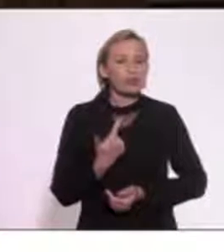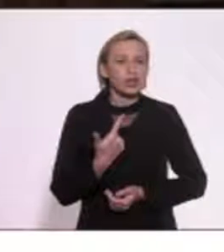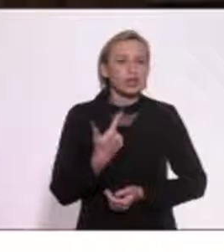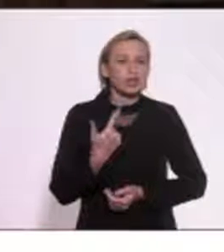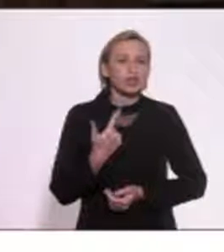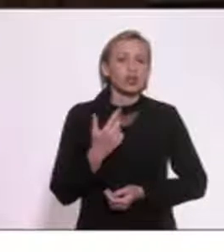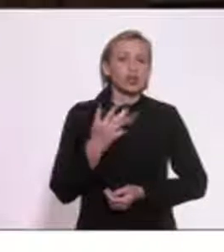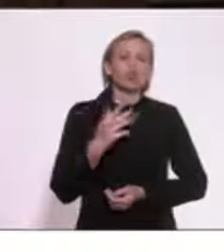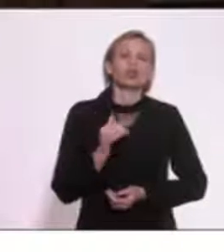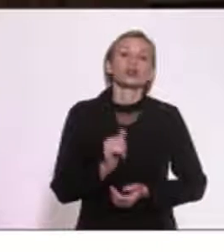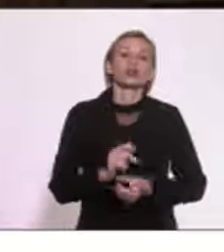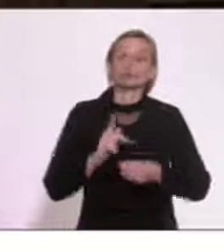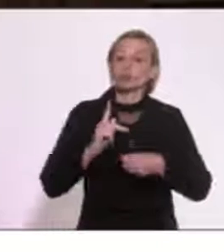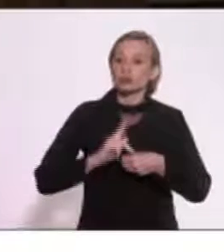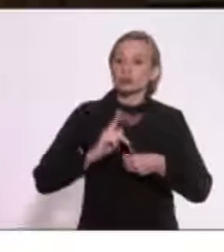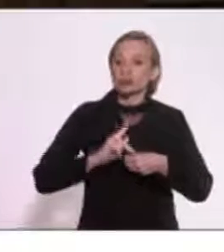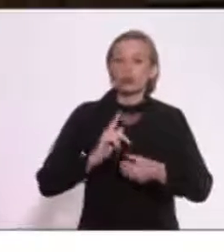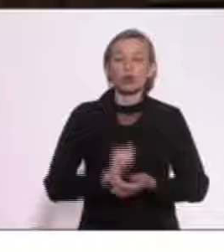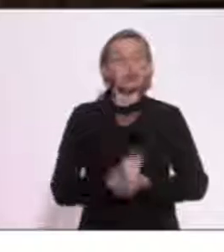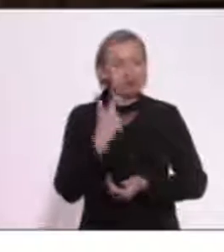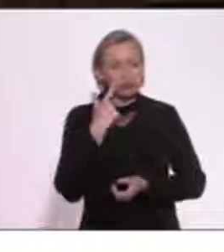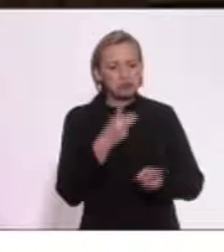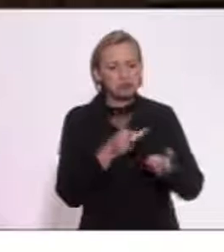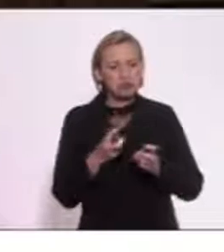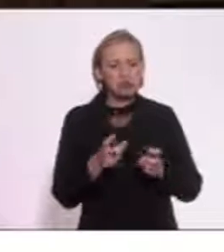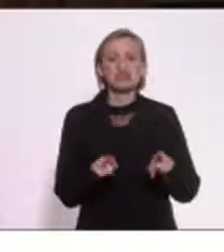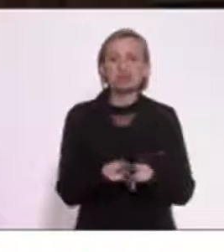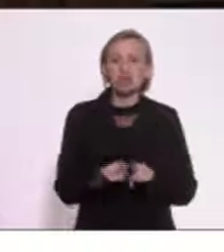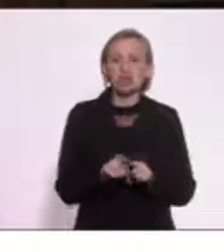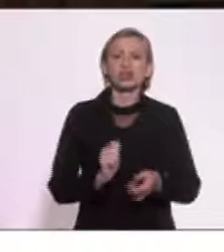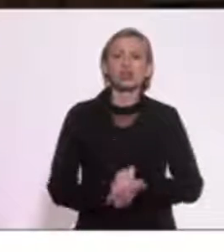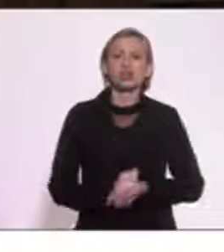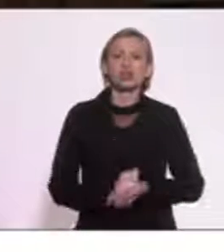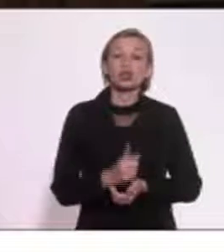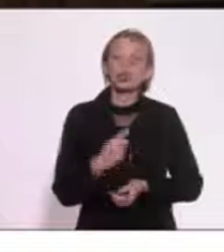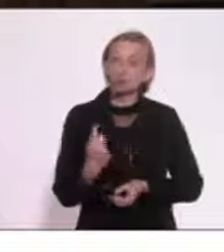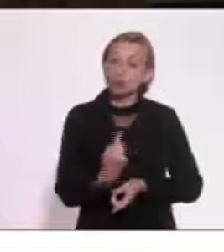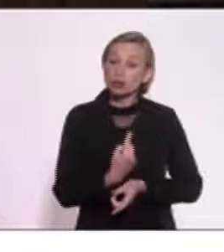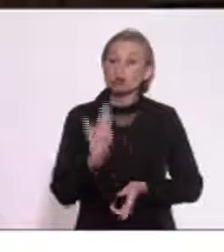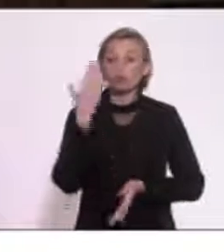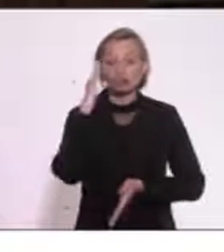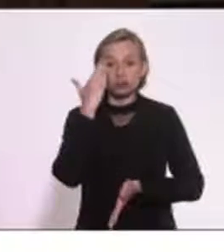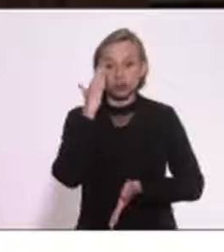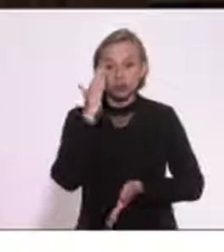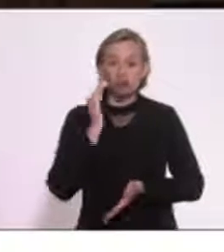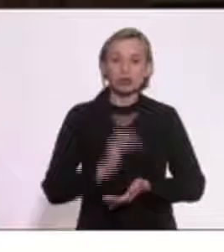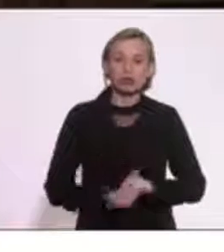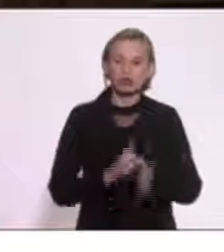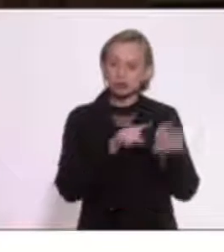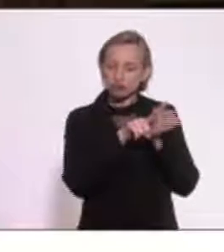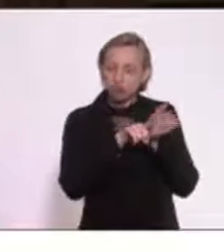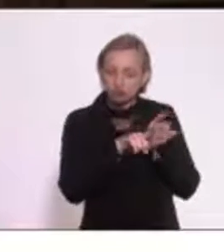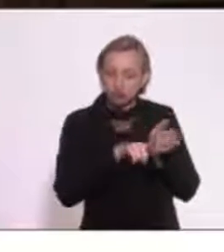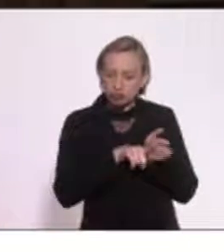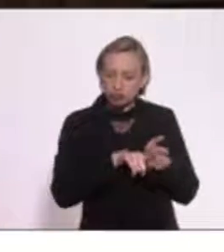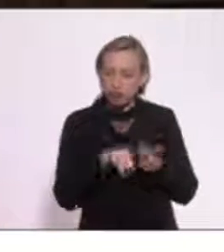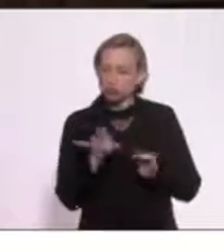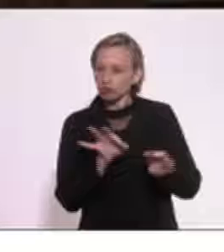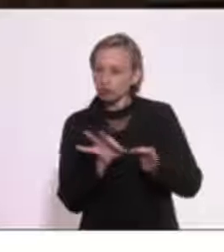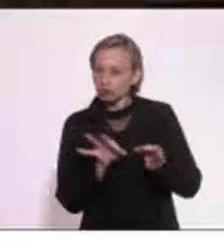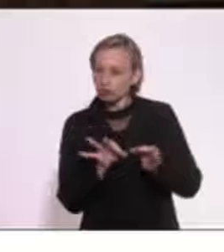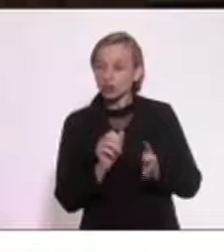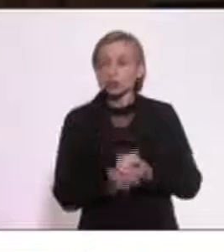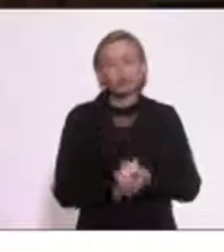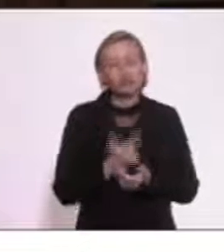dos royalties, nós vamos verificar que, no nosso entender, ao examinar esse projeto,